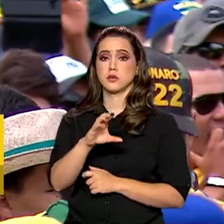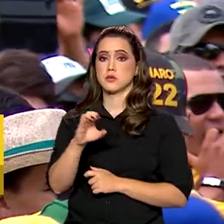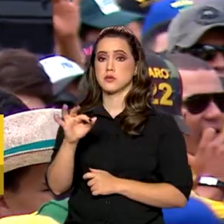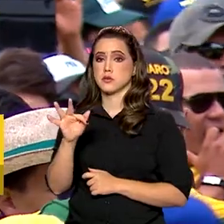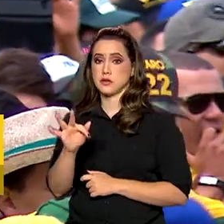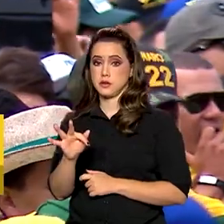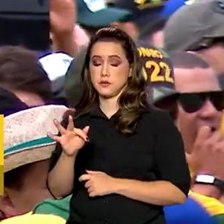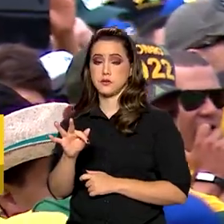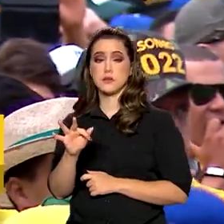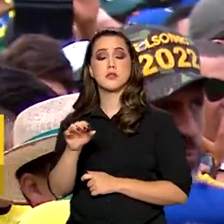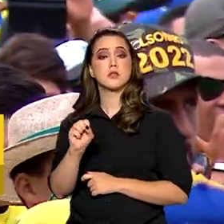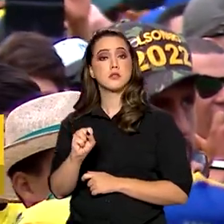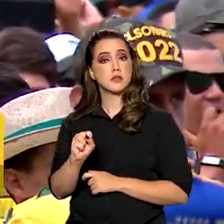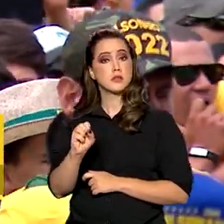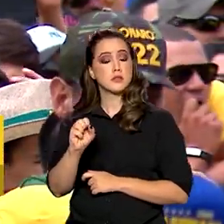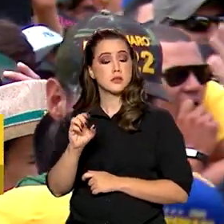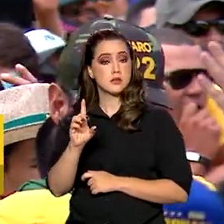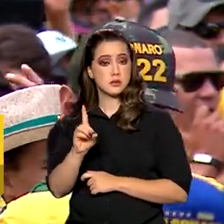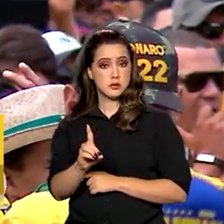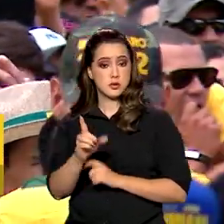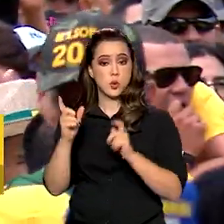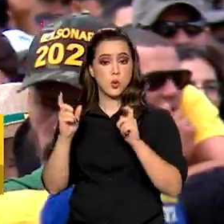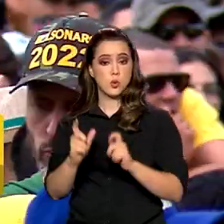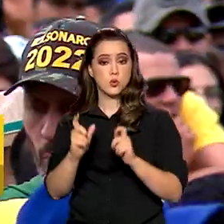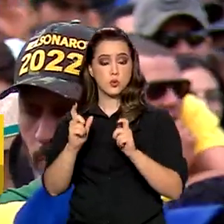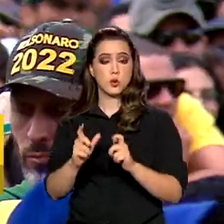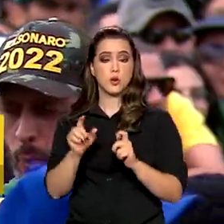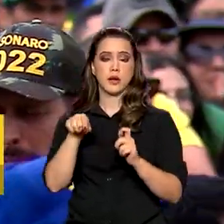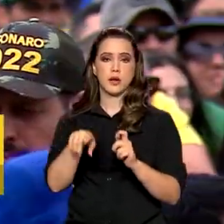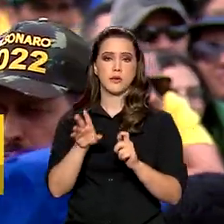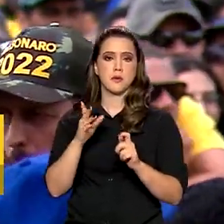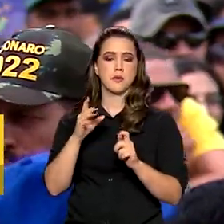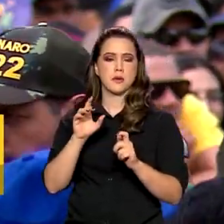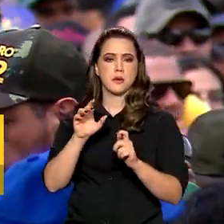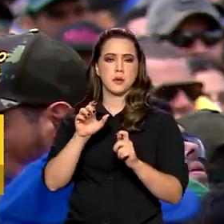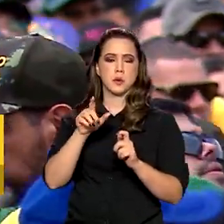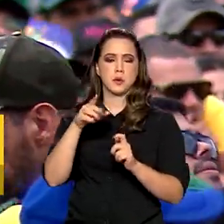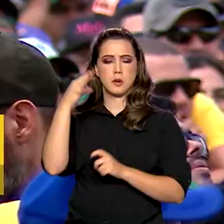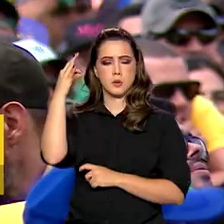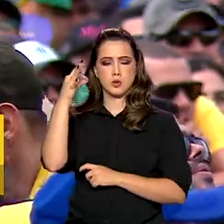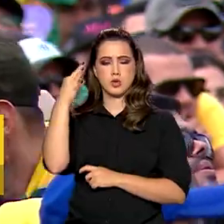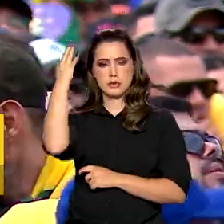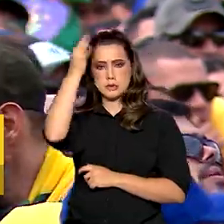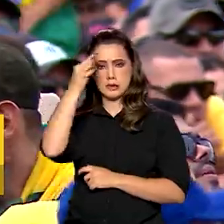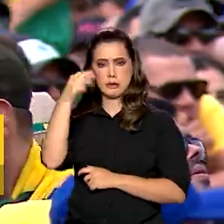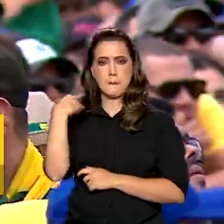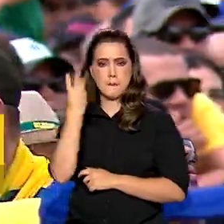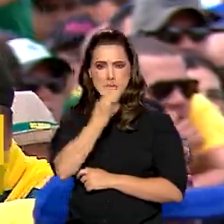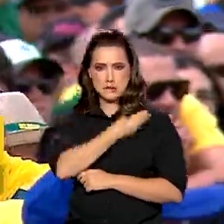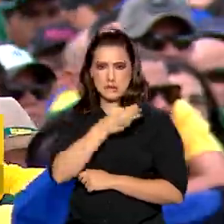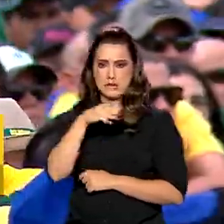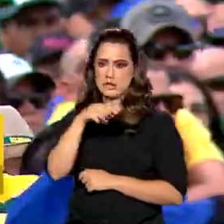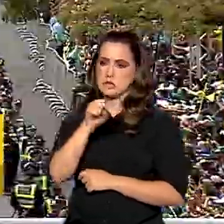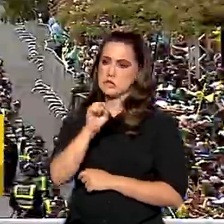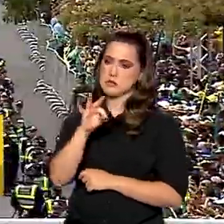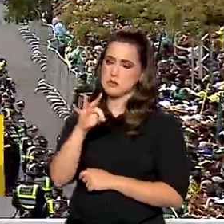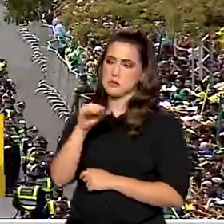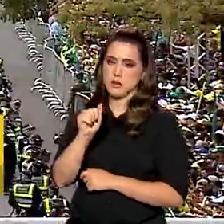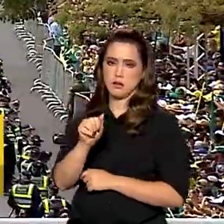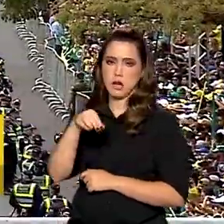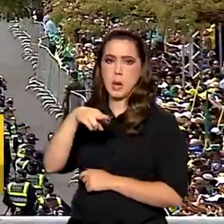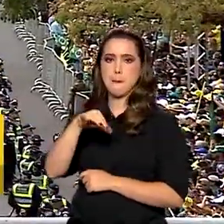Fundamental Santos Dumont, que está localizado no Residencial Santos Dumont, em Santa Maria. A escola atende atualmente